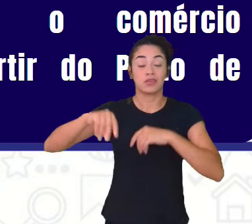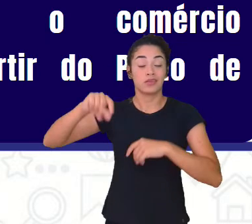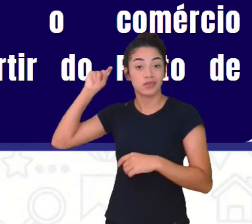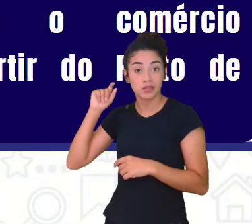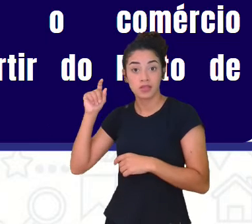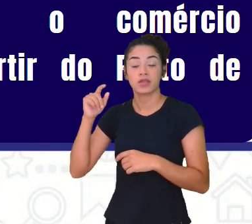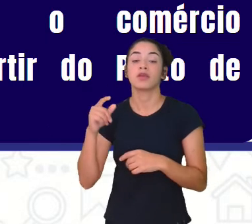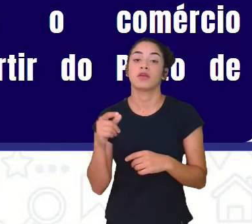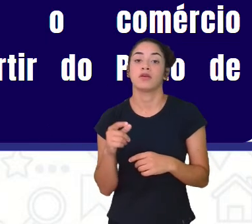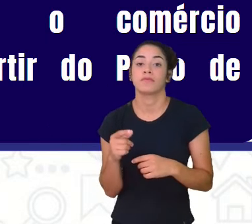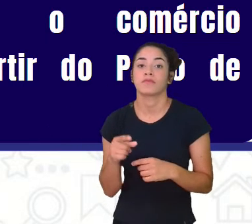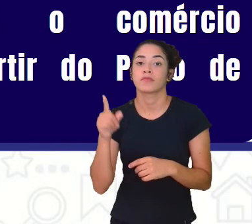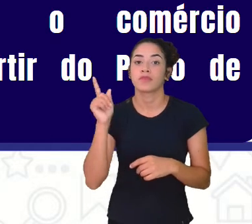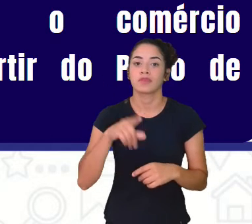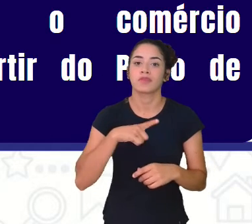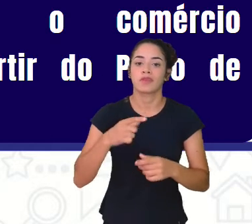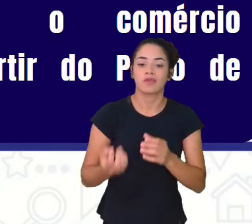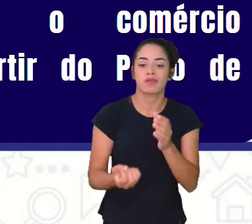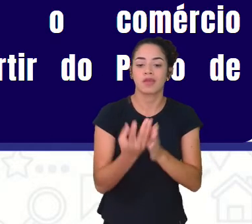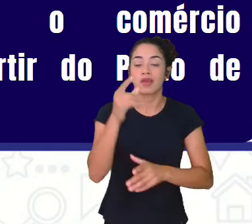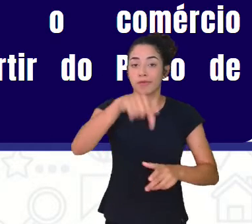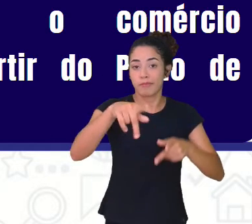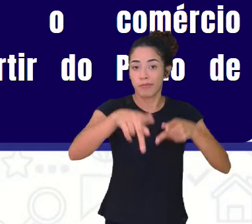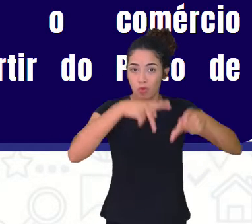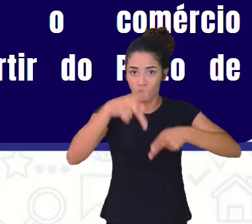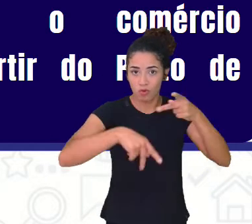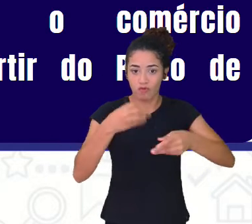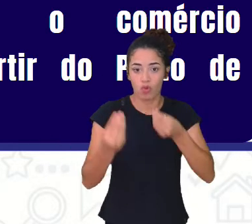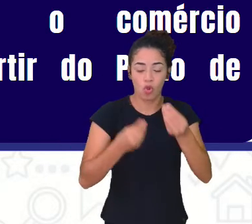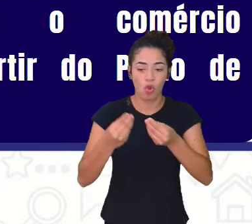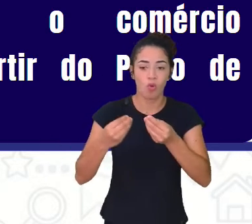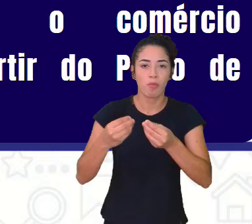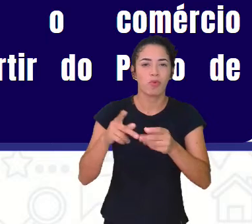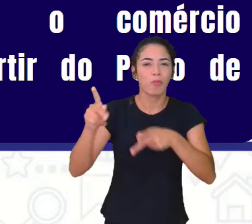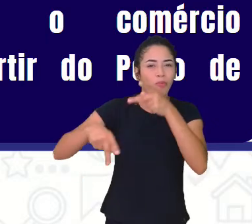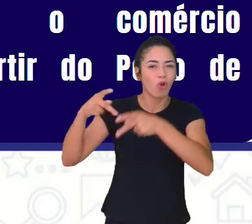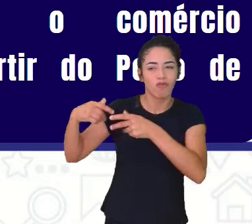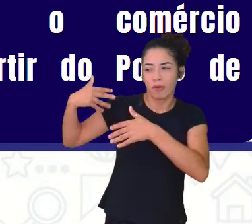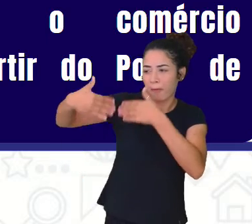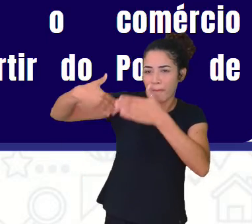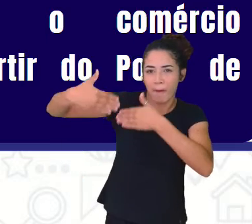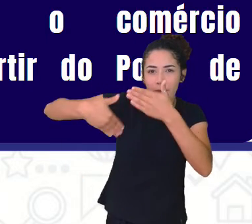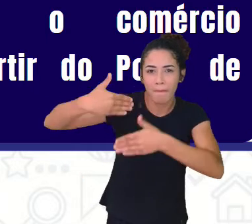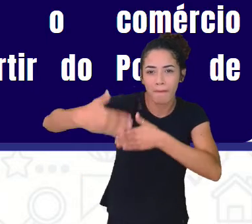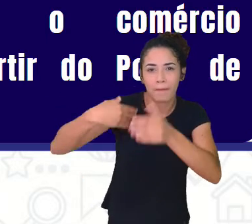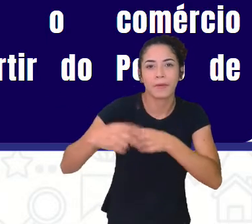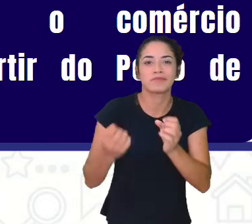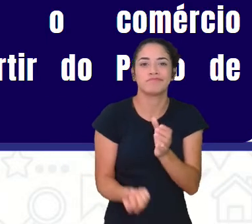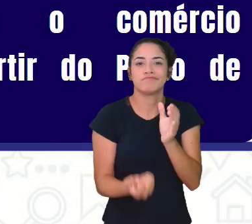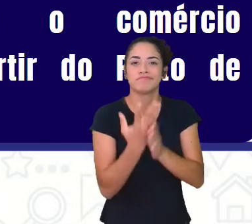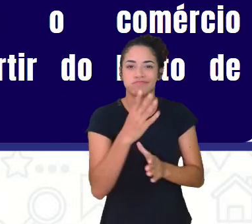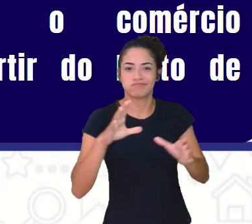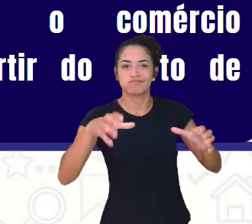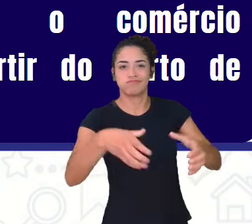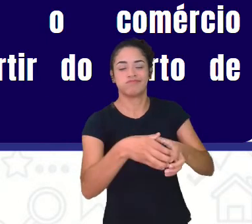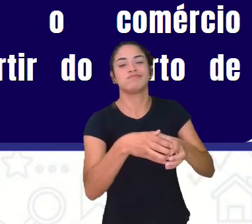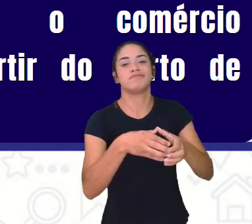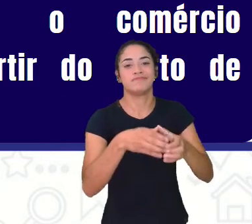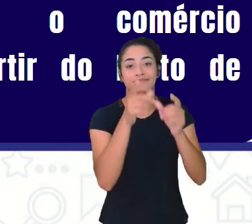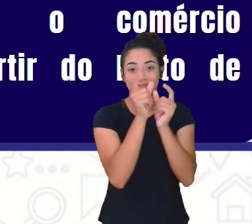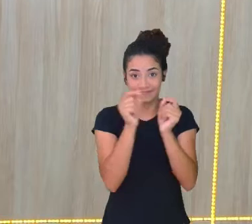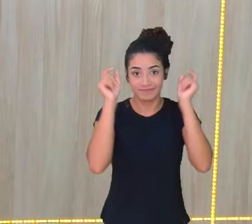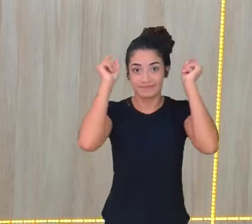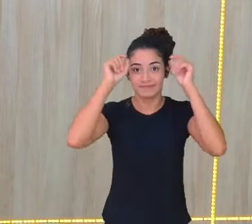uma sucessão de povos, aqueus, os jônios, os eólios e os dórios, né? Então, nesse